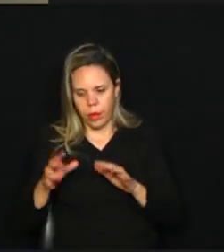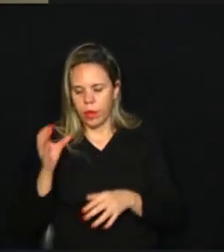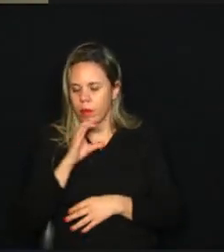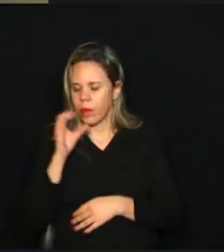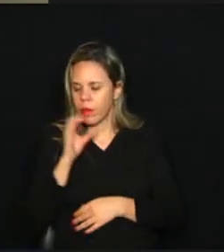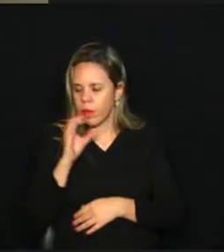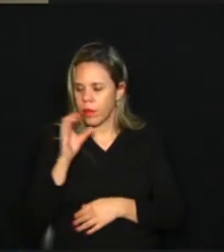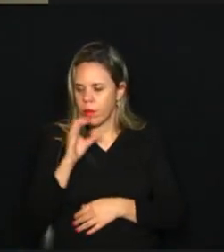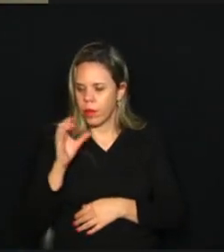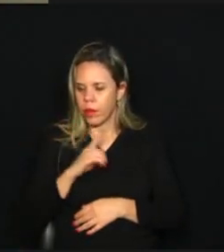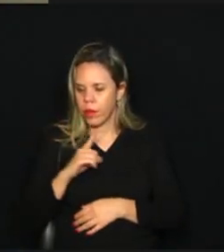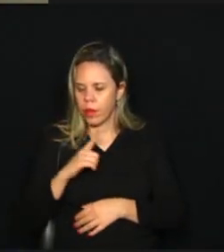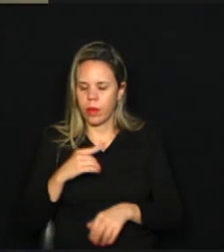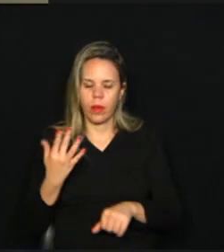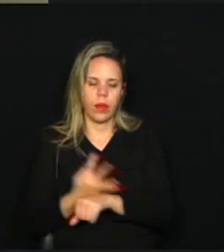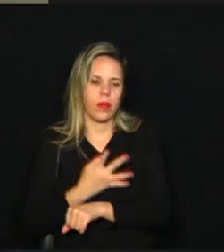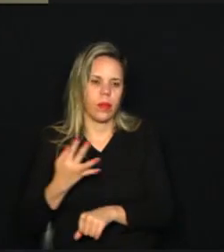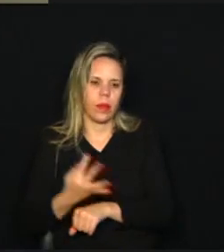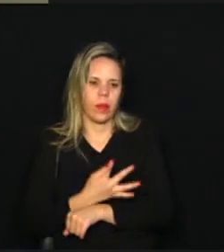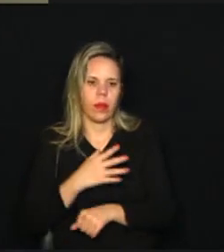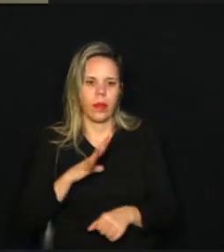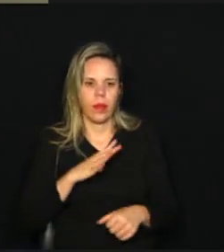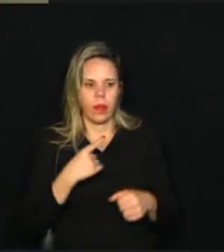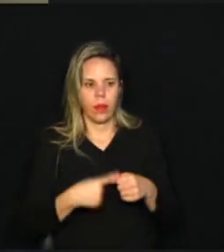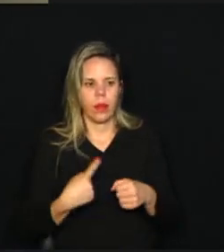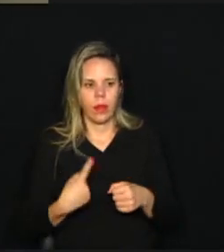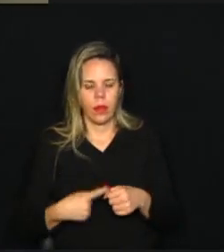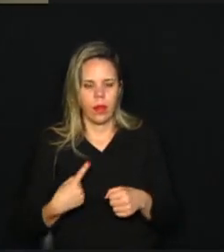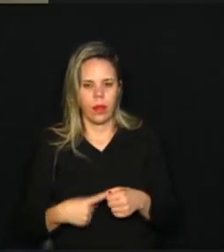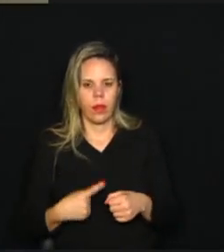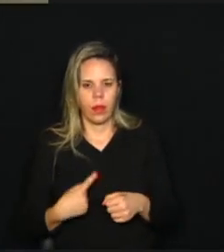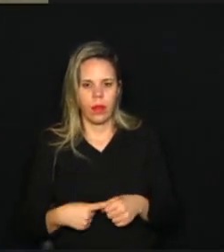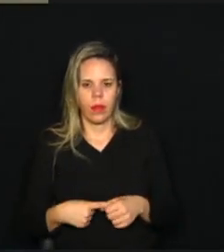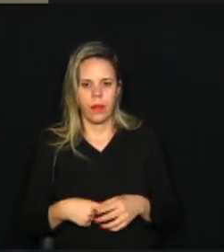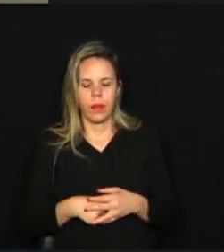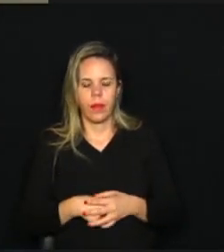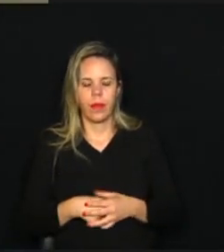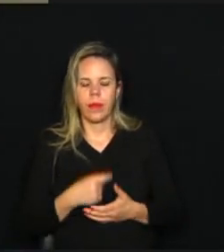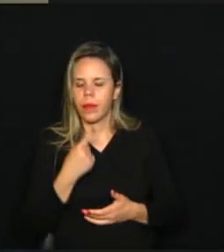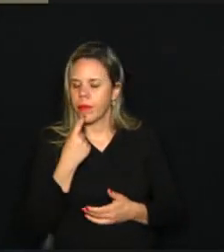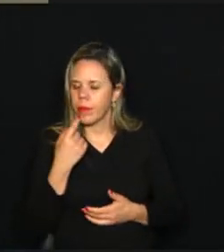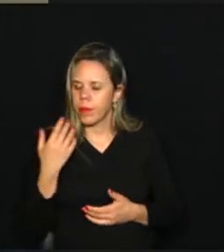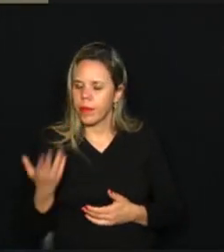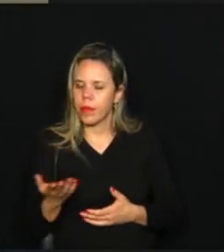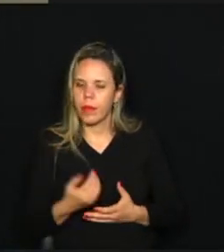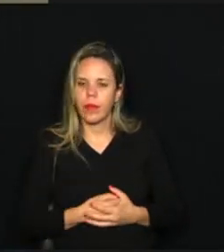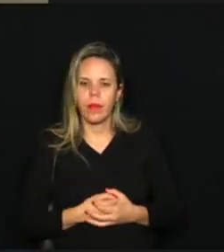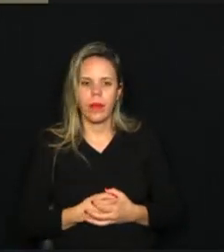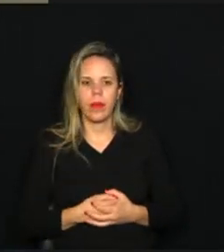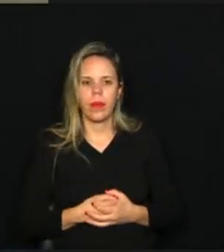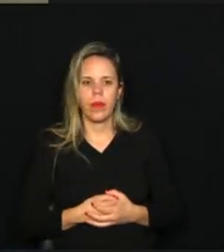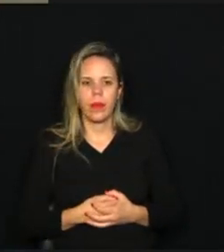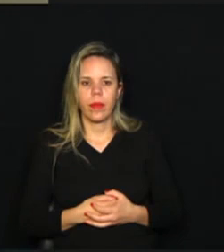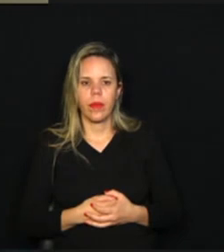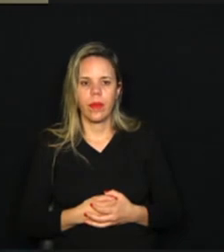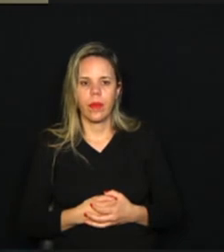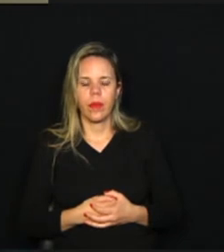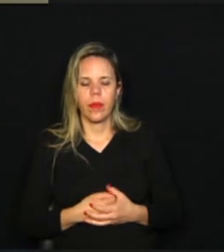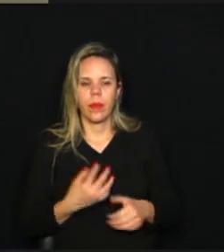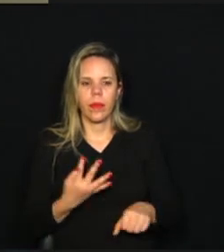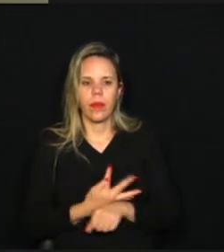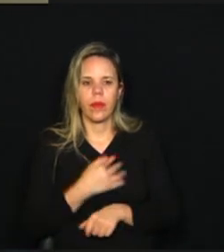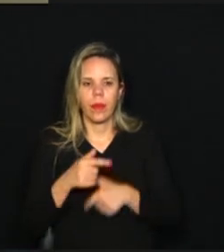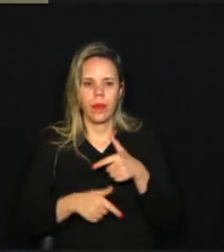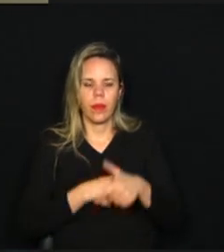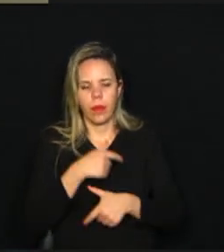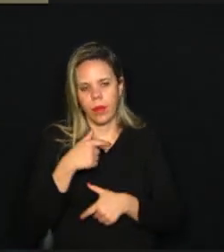emergenciais quando houve a sobrecarga dos municípios e aí também, né, de Campinas, no caso do esgotamento do